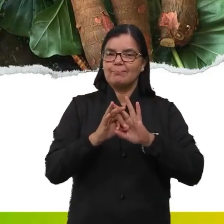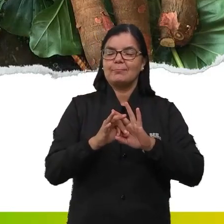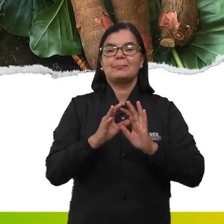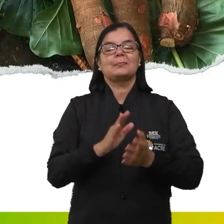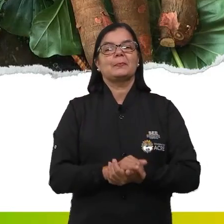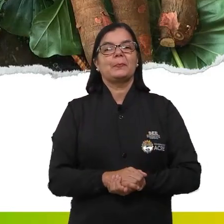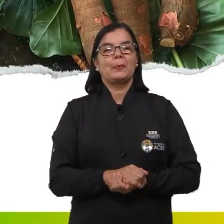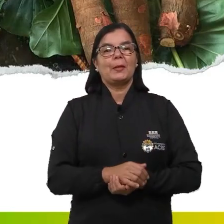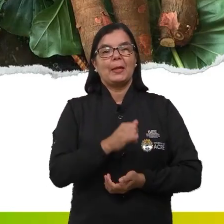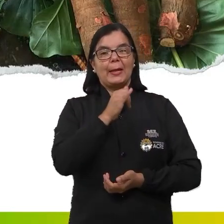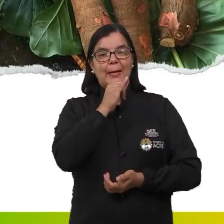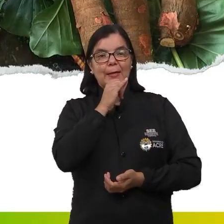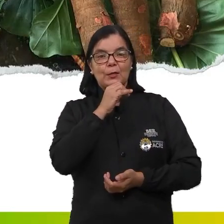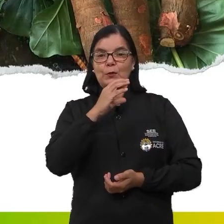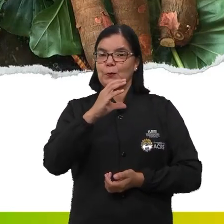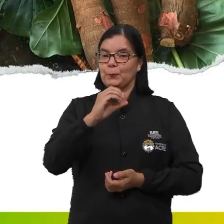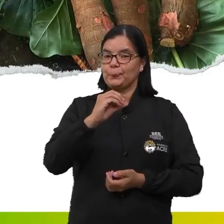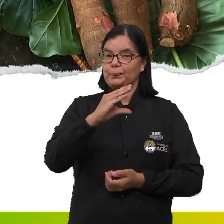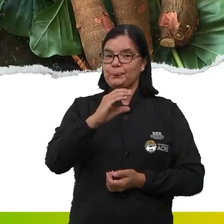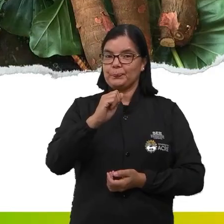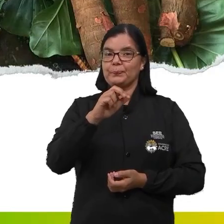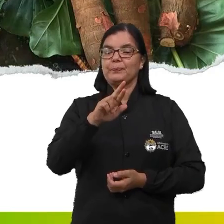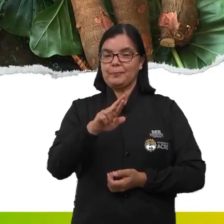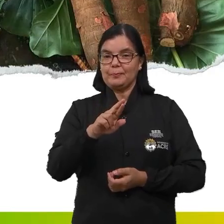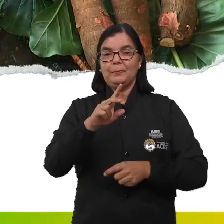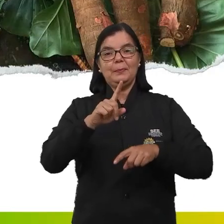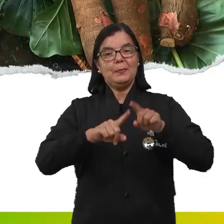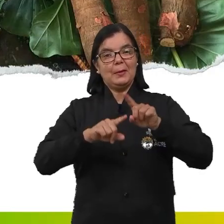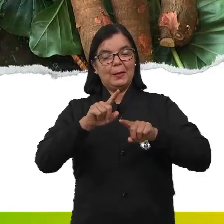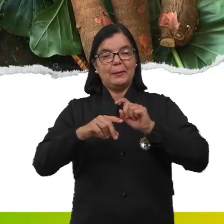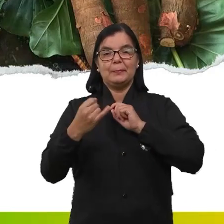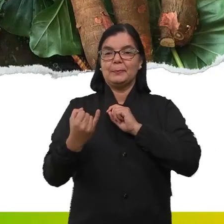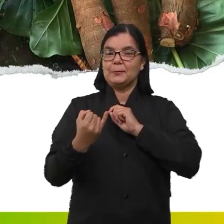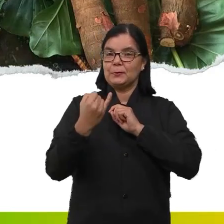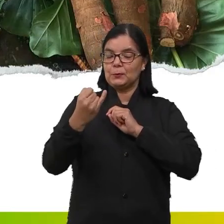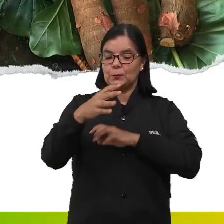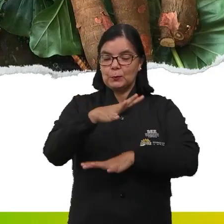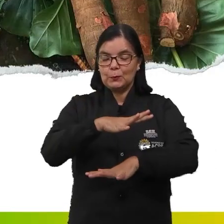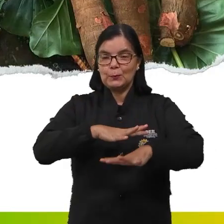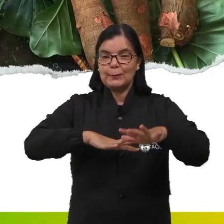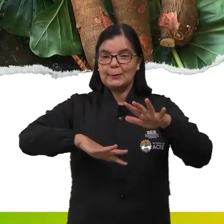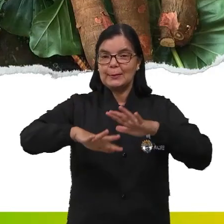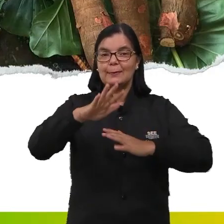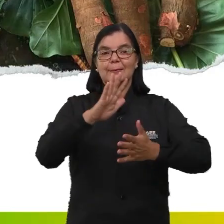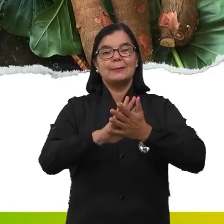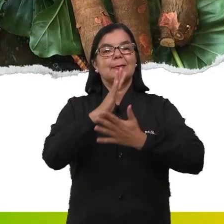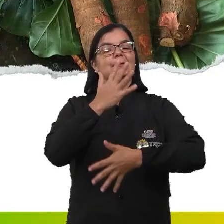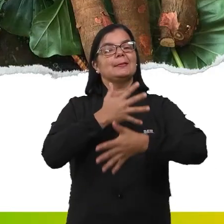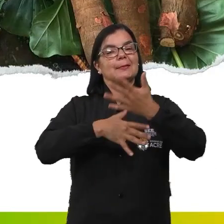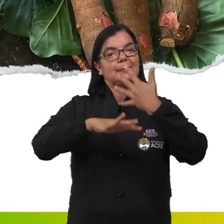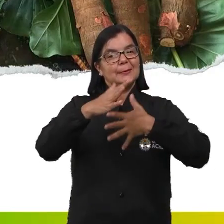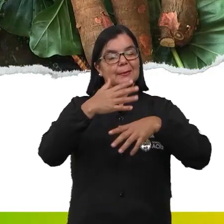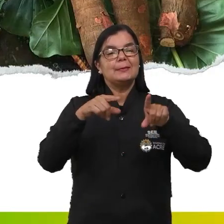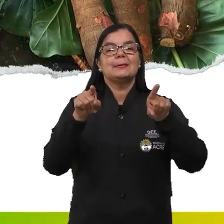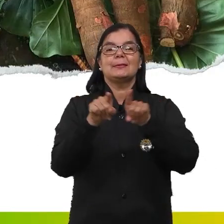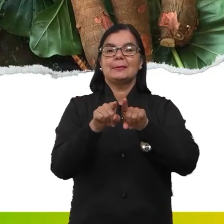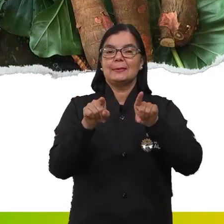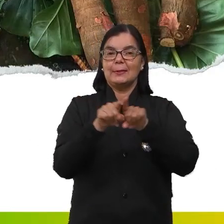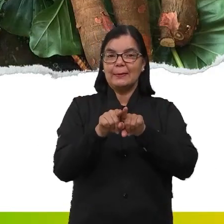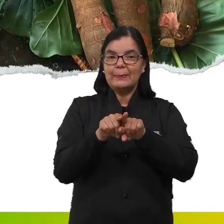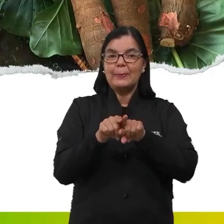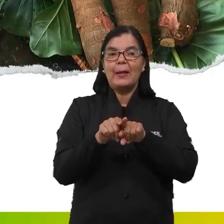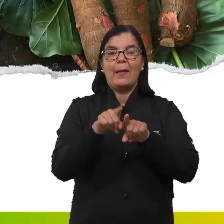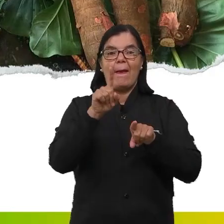assim como o cocá, que é um objeto material e é fundamental para o ritual da celebração,